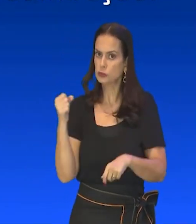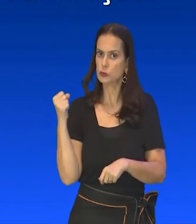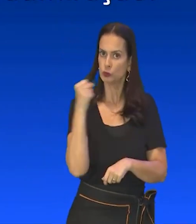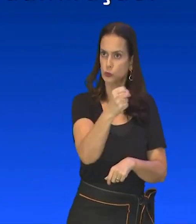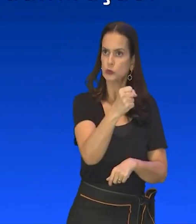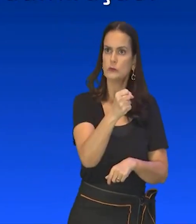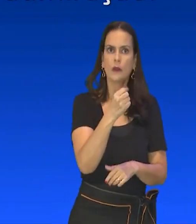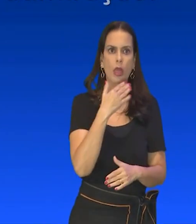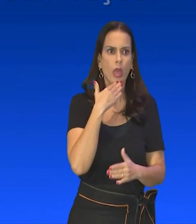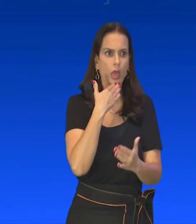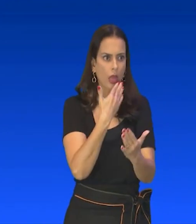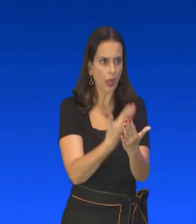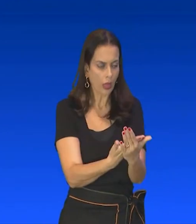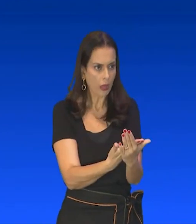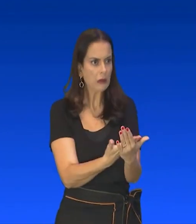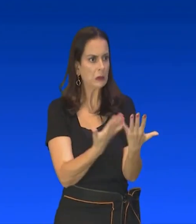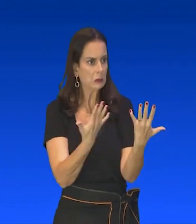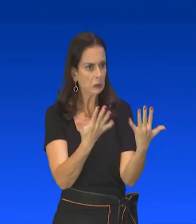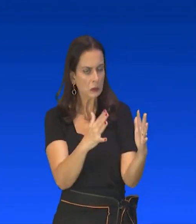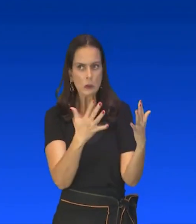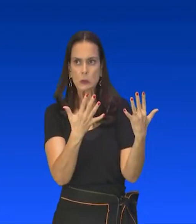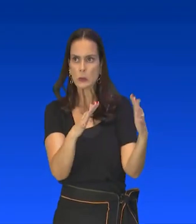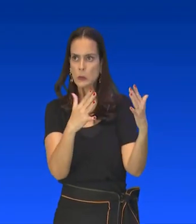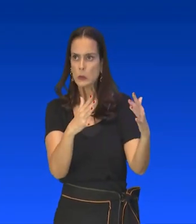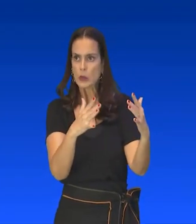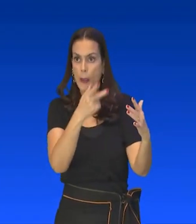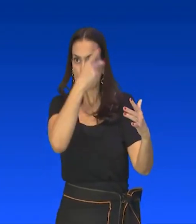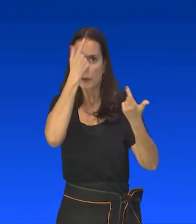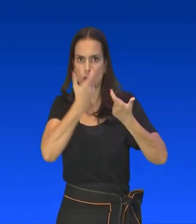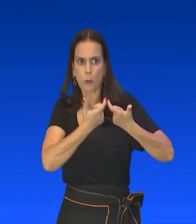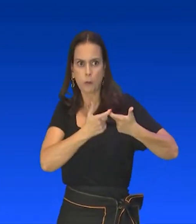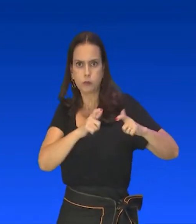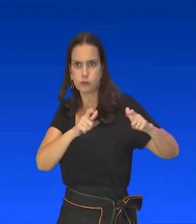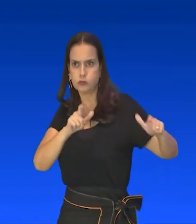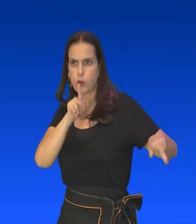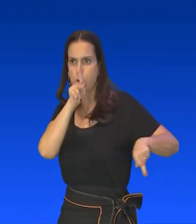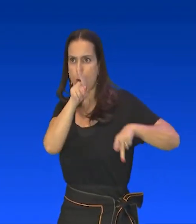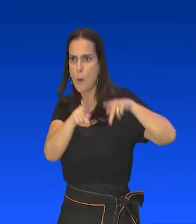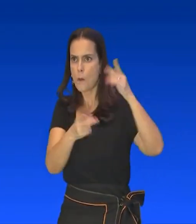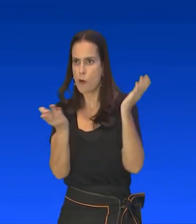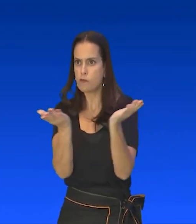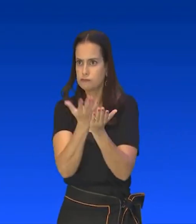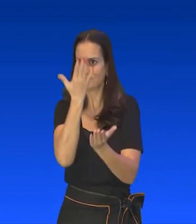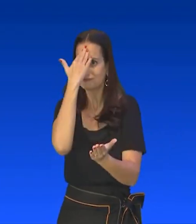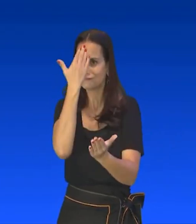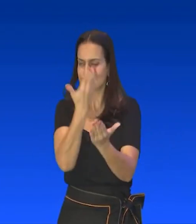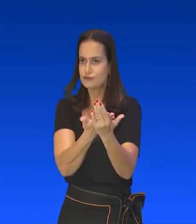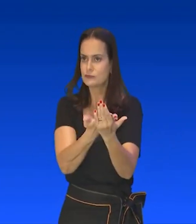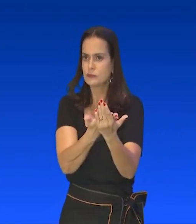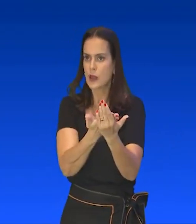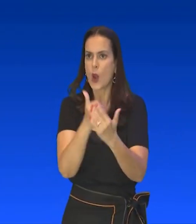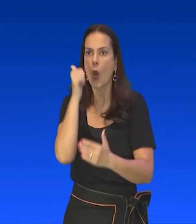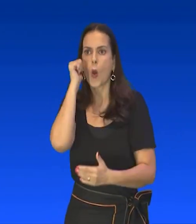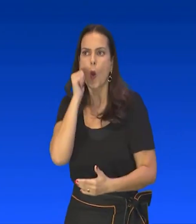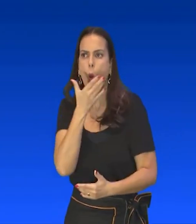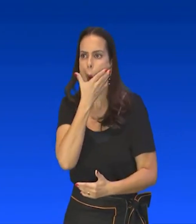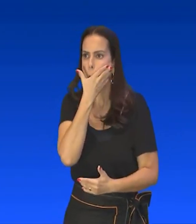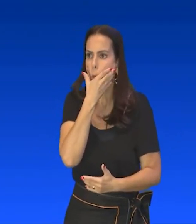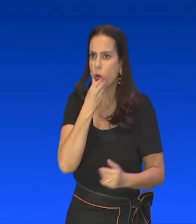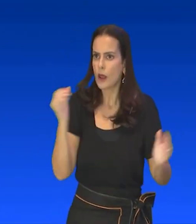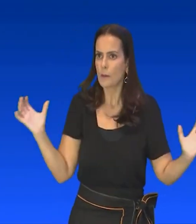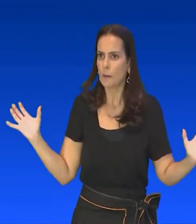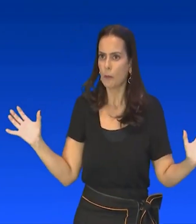grande admiração. E crescia mais e mais a multidão dos crentes, tanto homens como mulheres agregados do